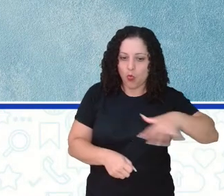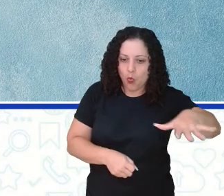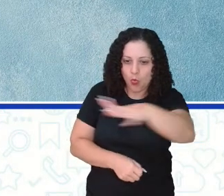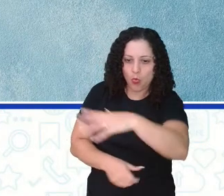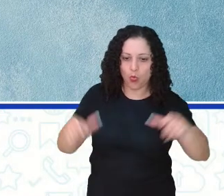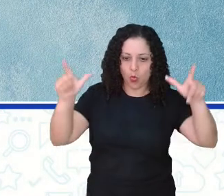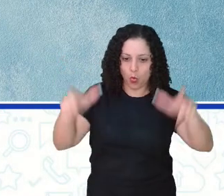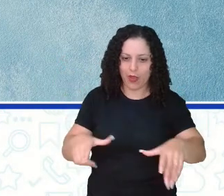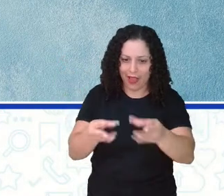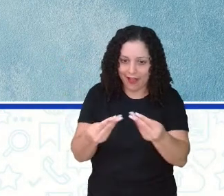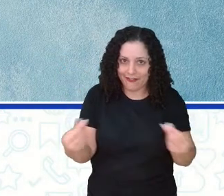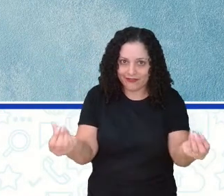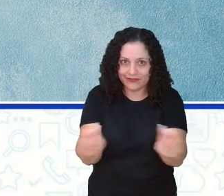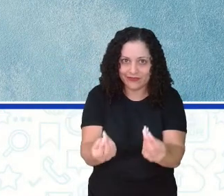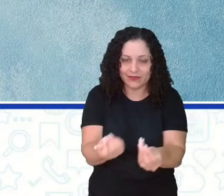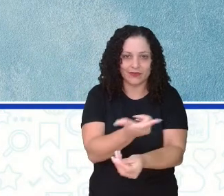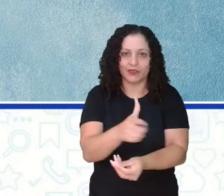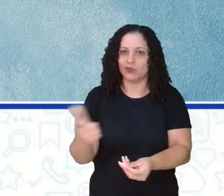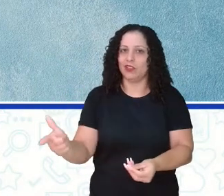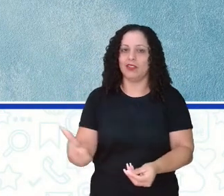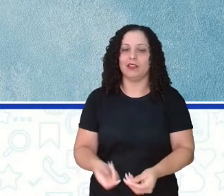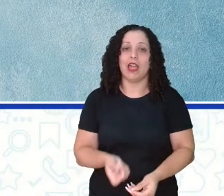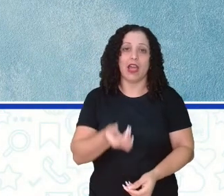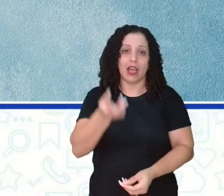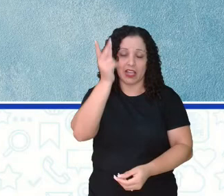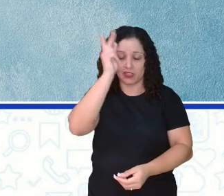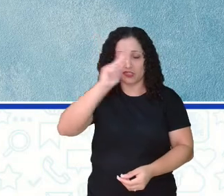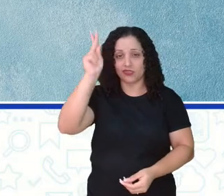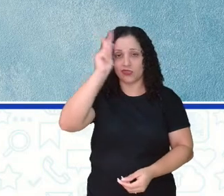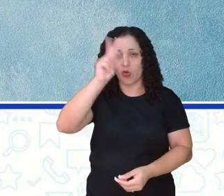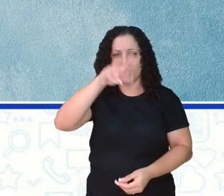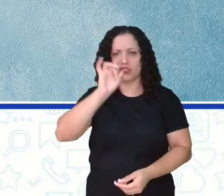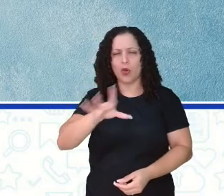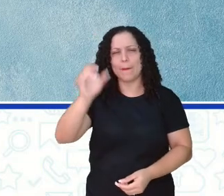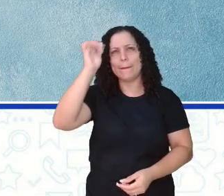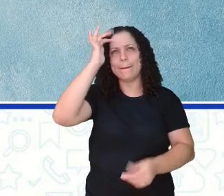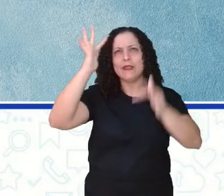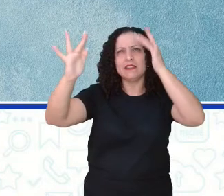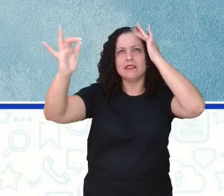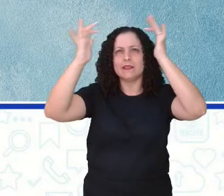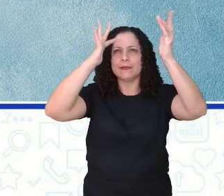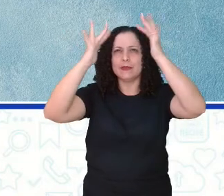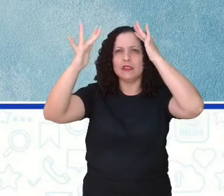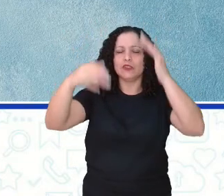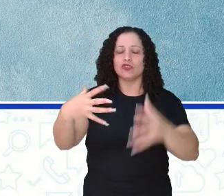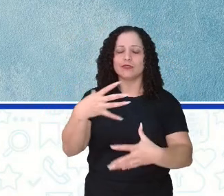seja revelado. Portanto, nesse caso, a história é narrada num fluxo de pensamentos, de sentimentos.